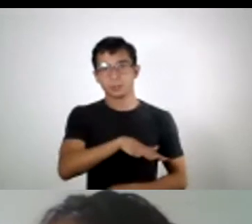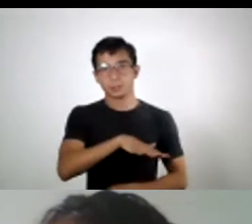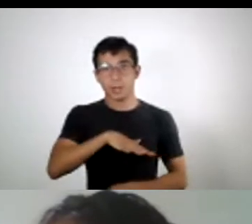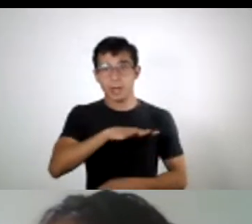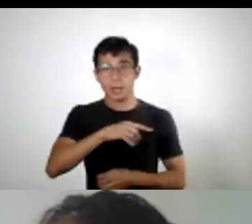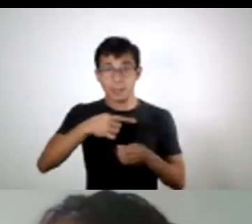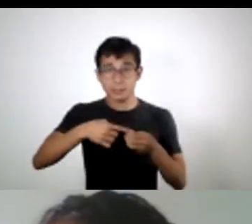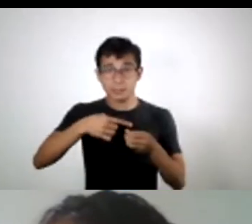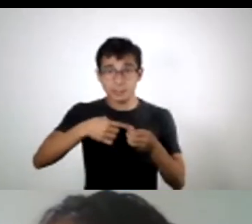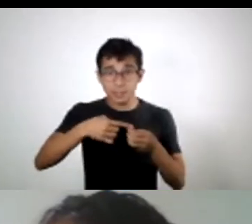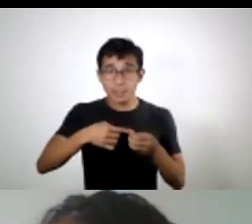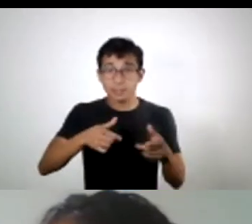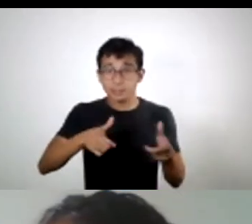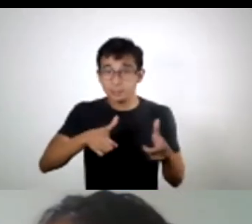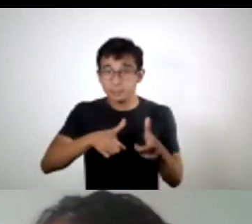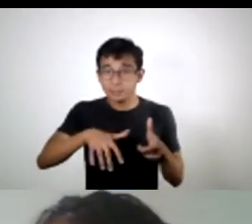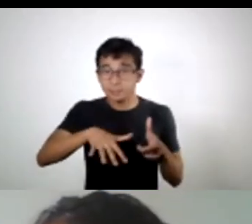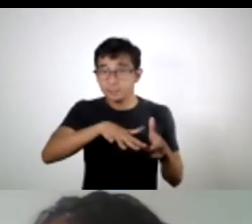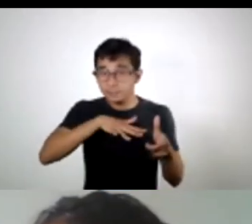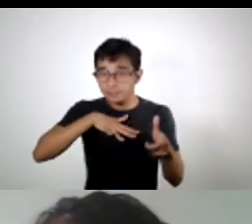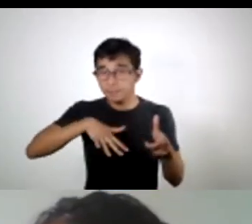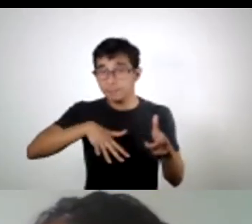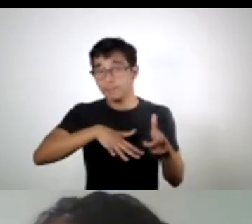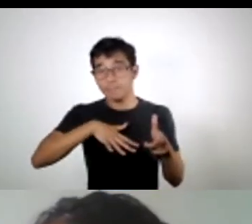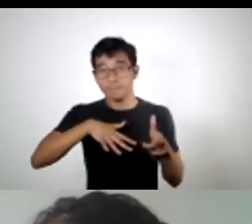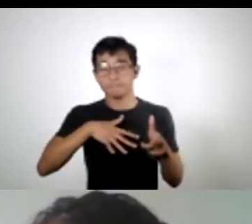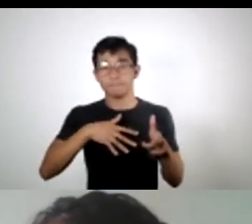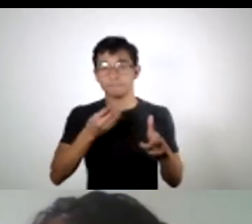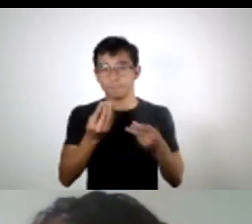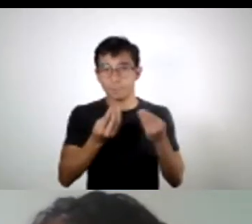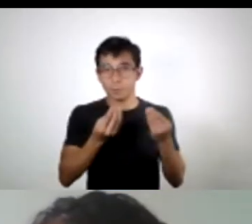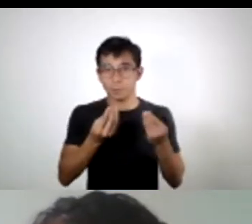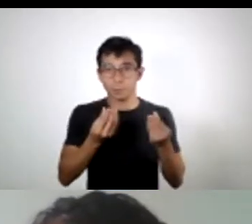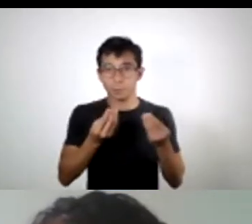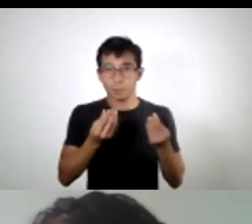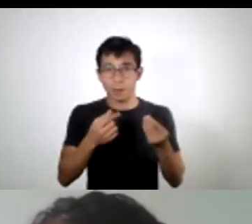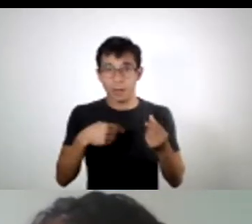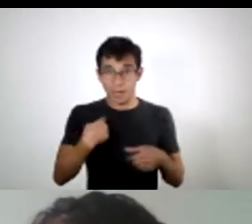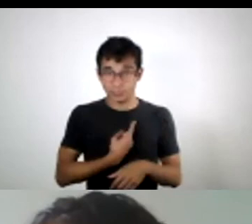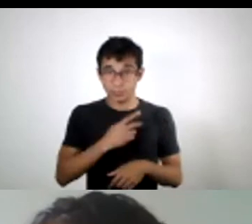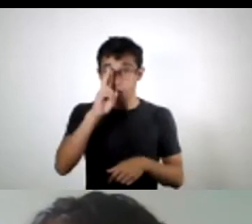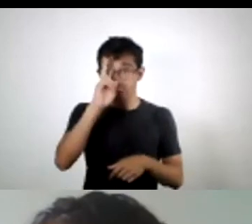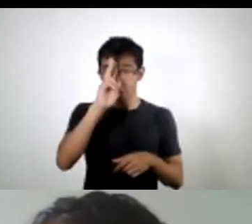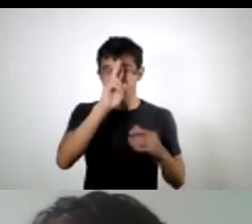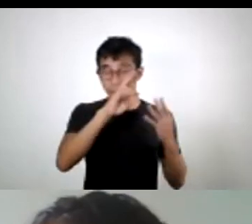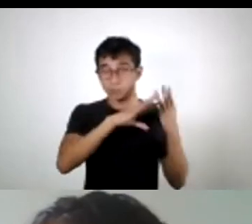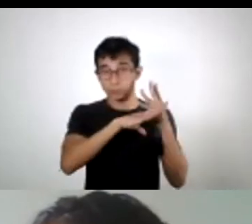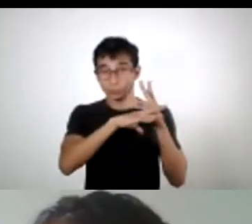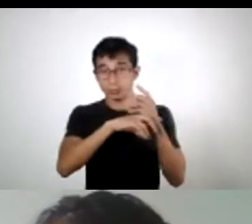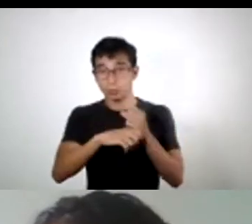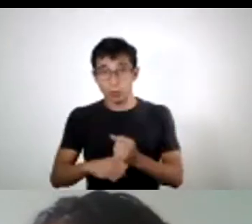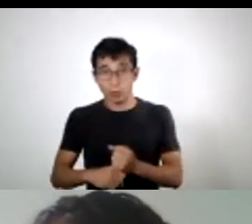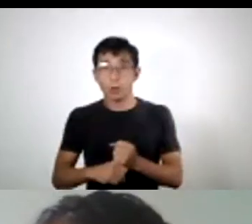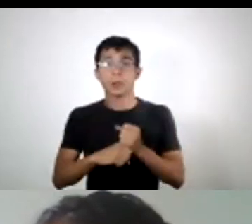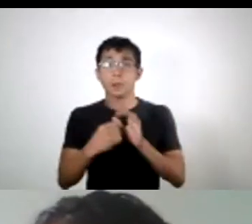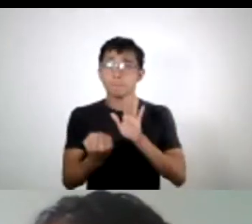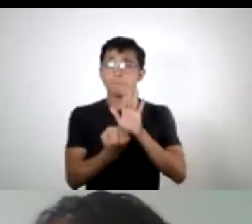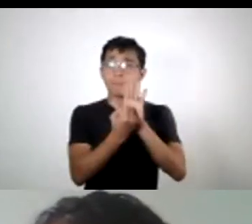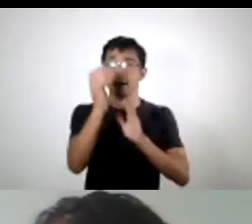município, né? Que tem um histórico, né, do Brasil todo,